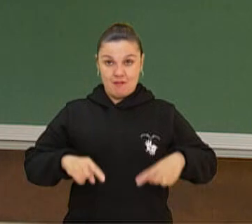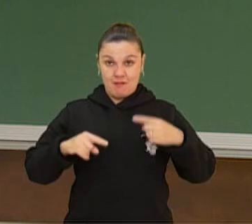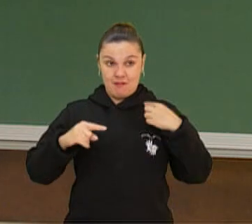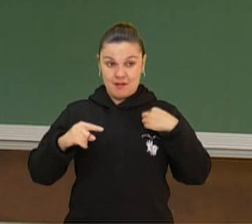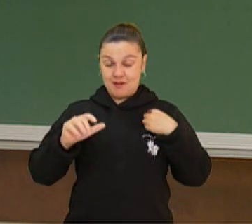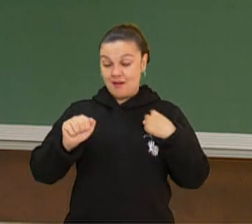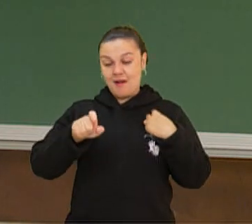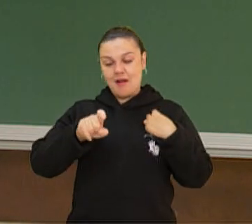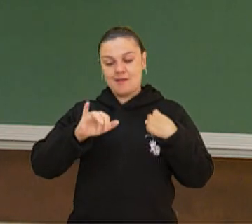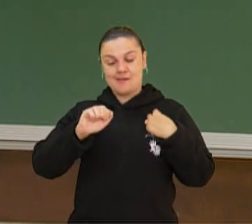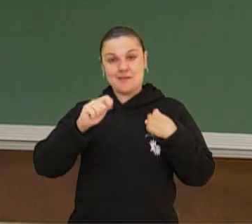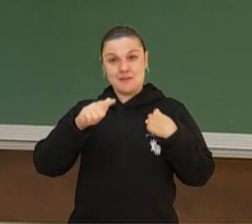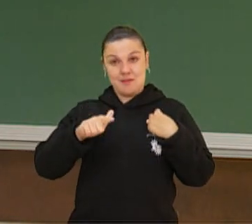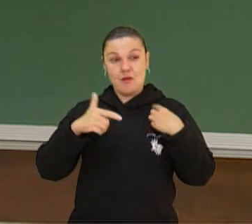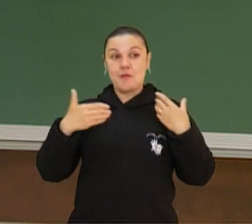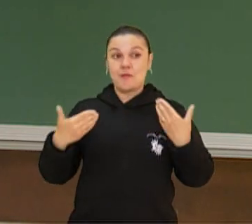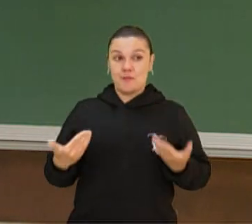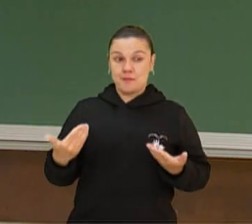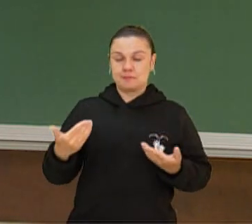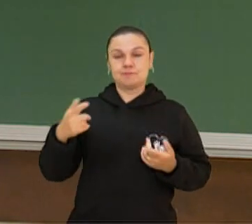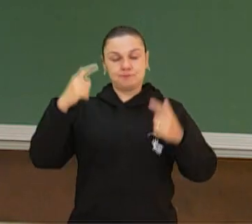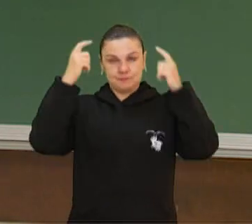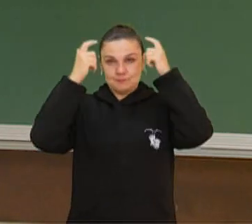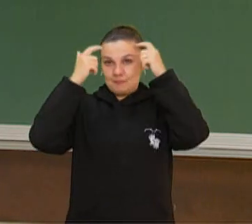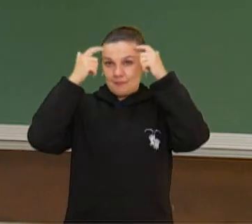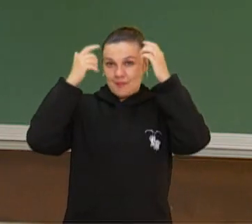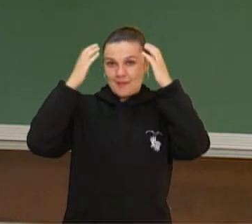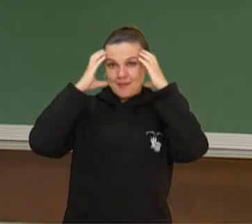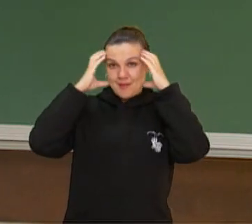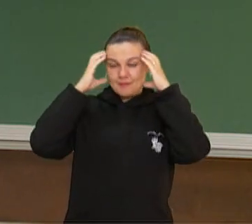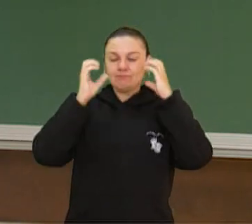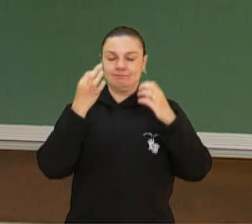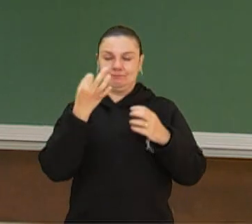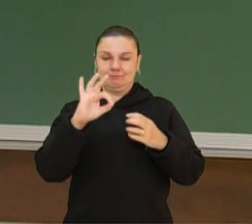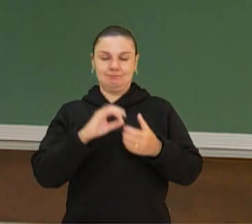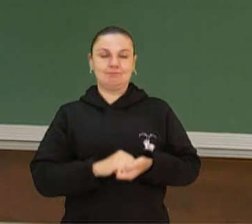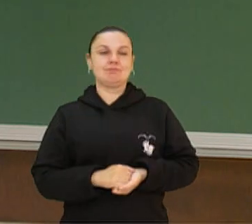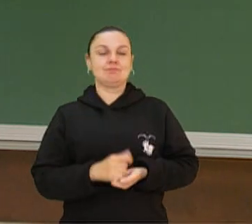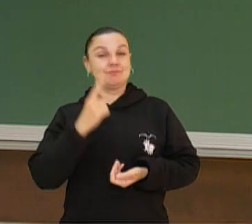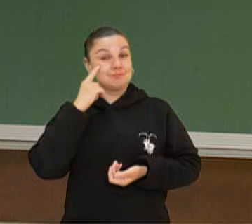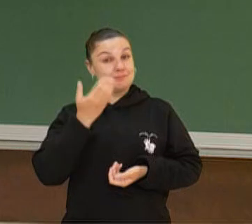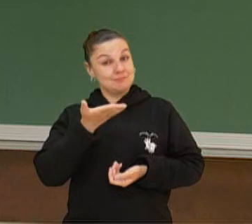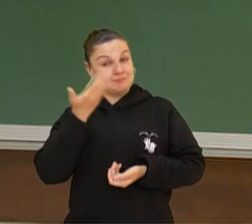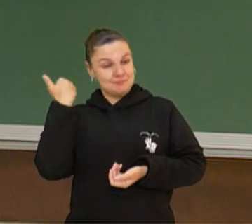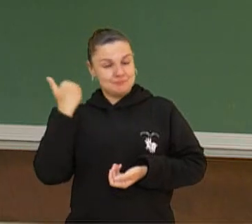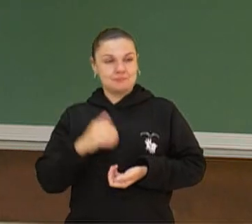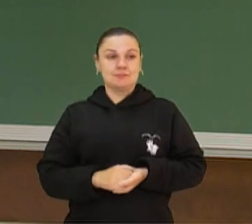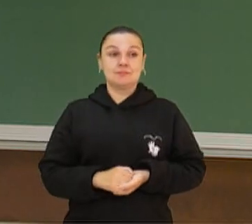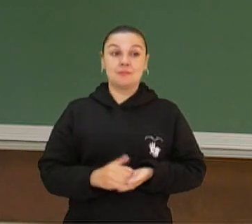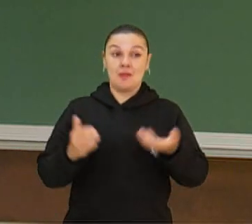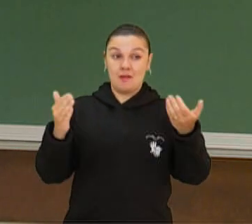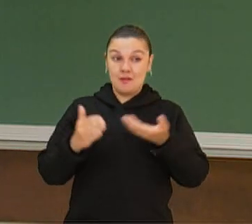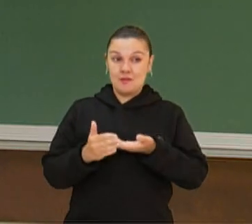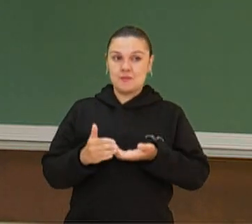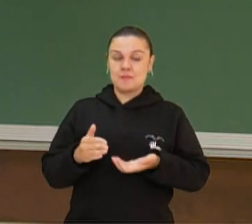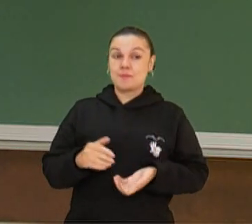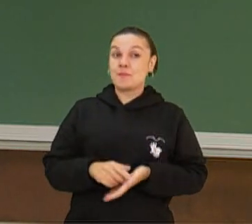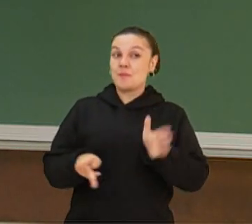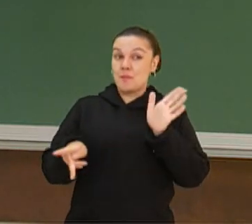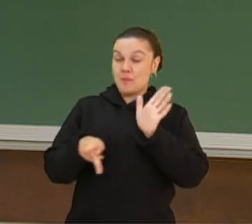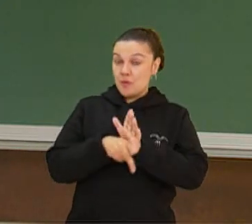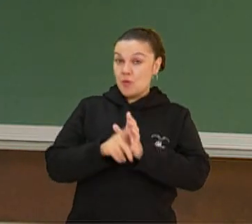esqueleto axial é o crânio, acertou. Vamos dar sequência à nossa aula. Agora, nós vamos falar um